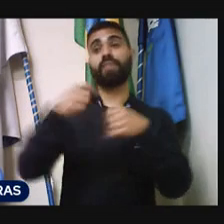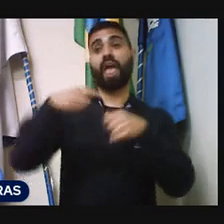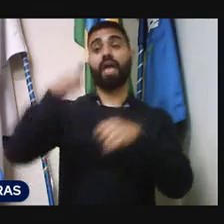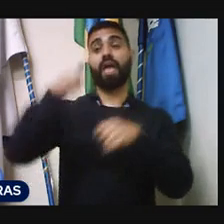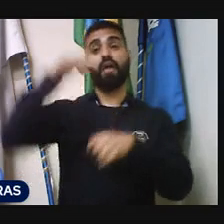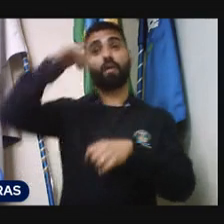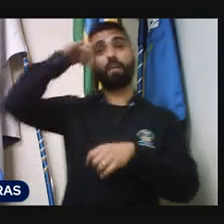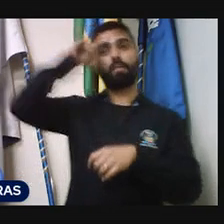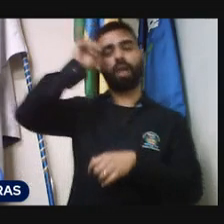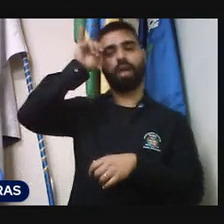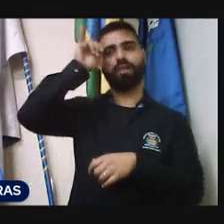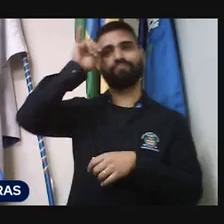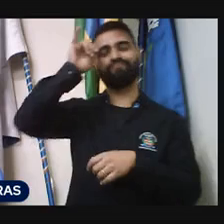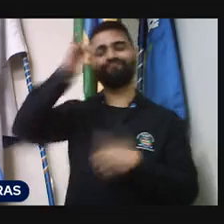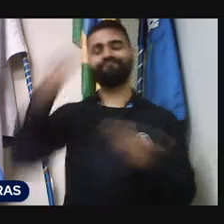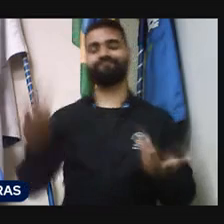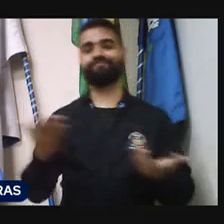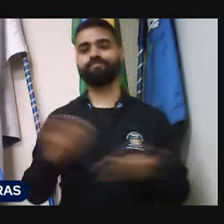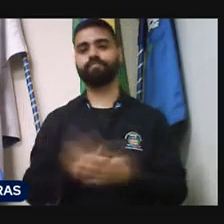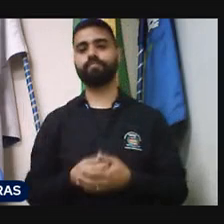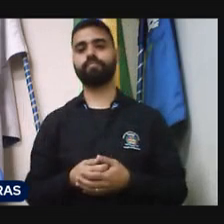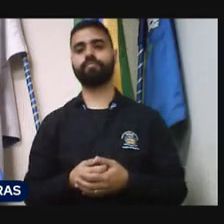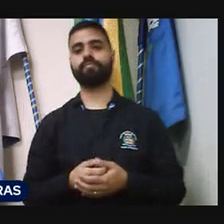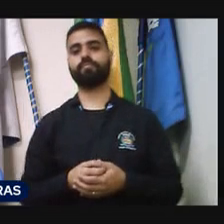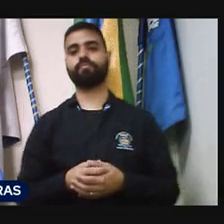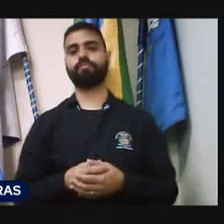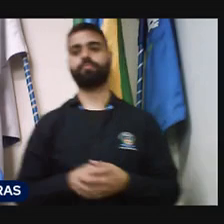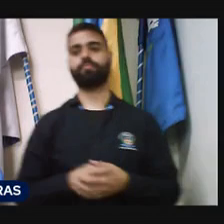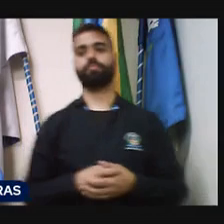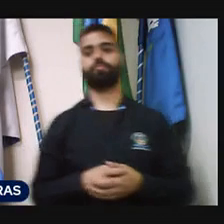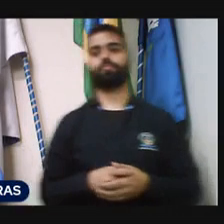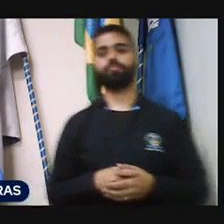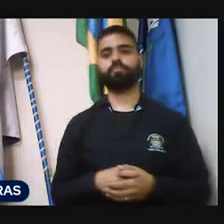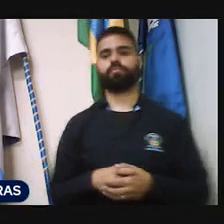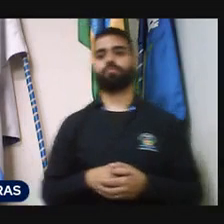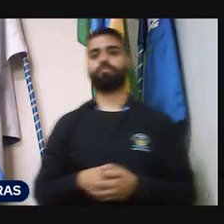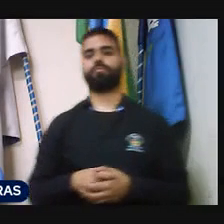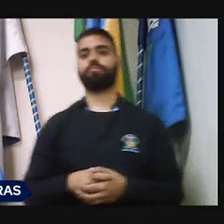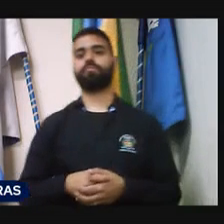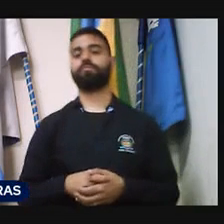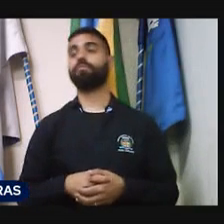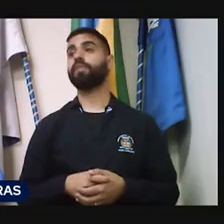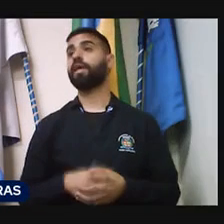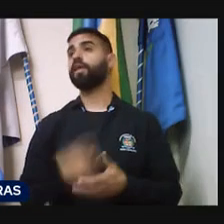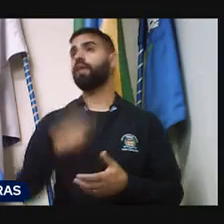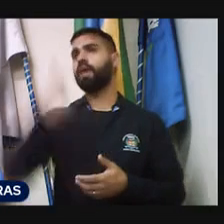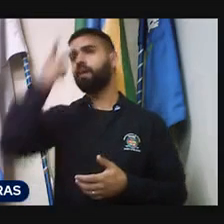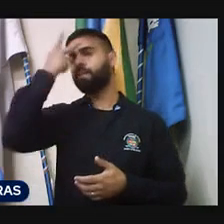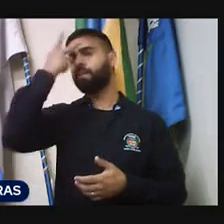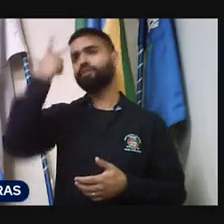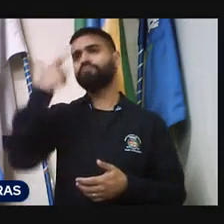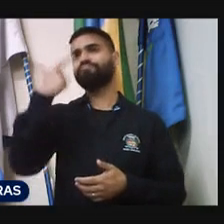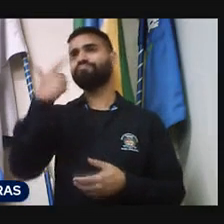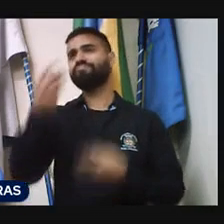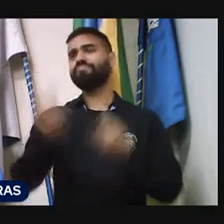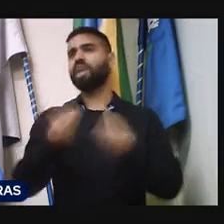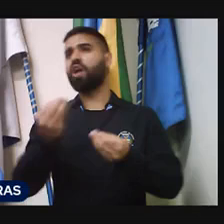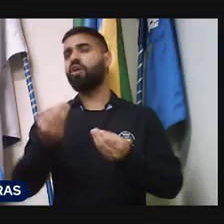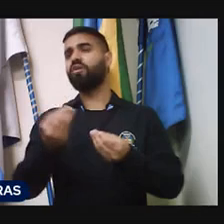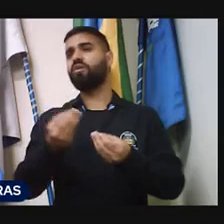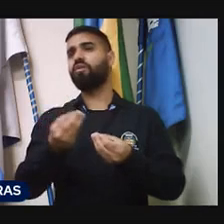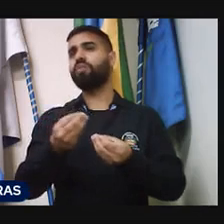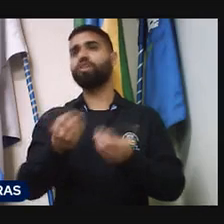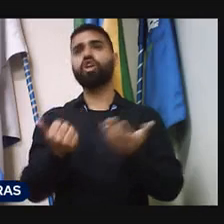Imagina os processos Maury mais um parasita Tem morador Tem morador não tem nem condição de